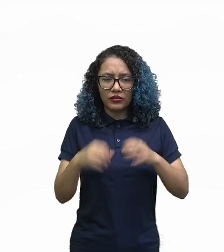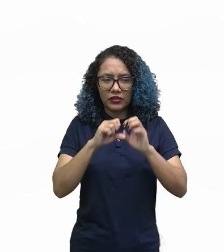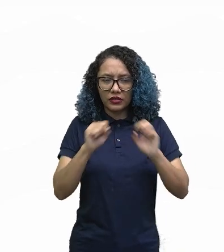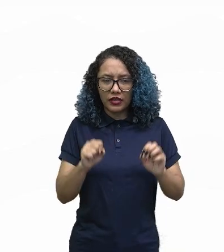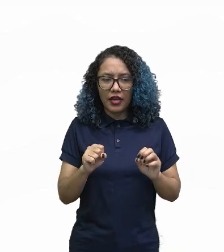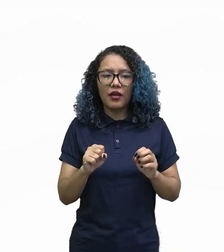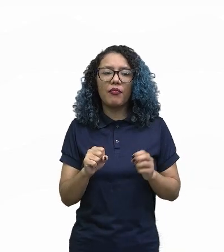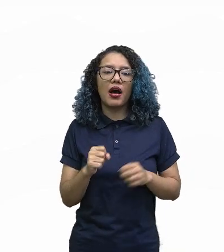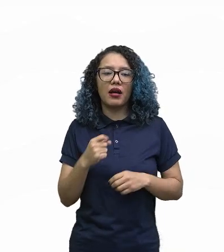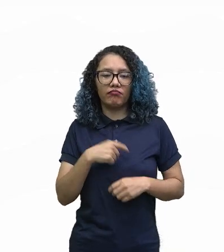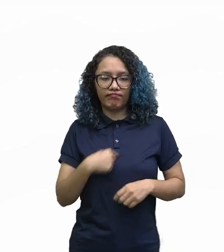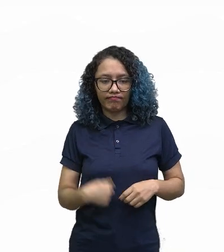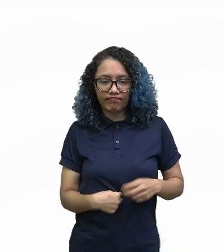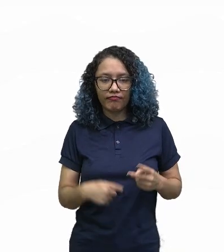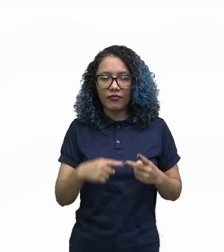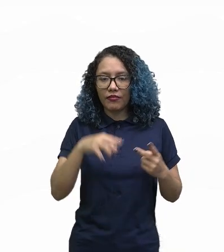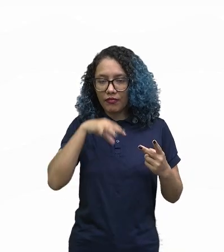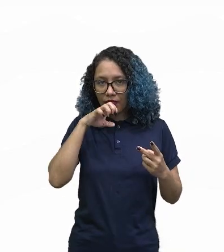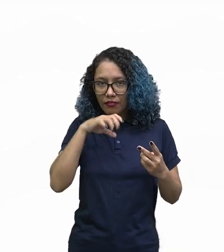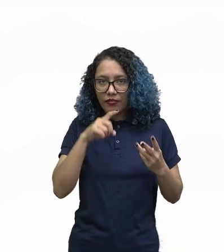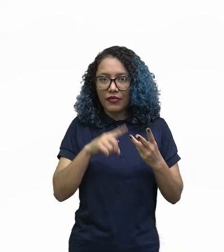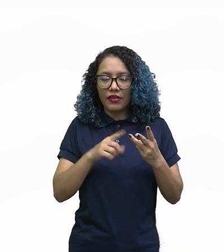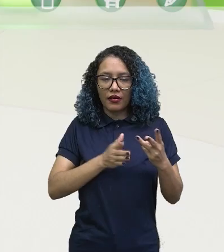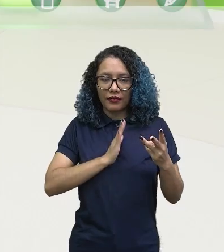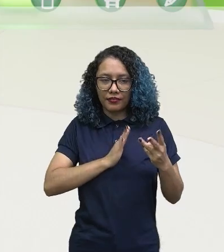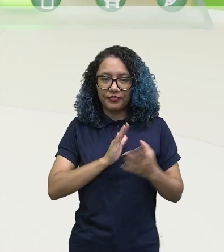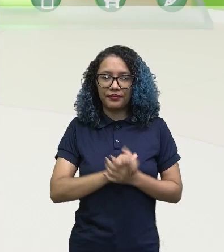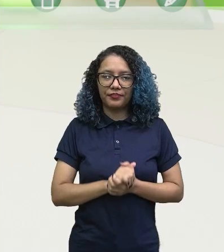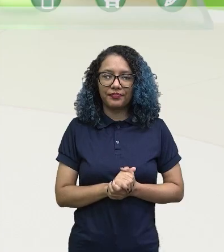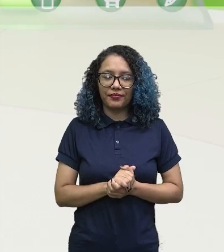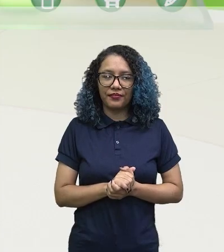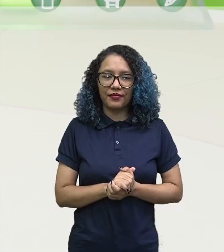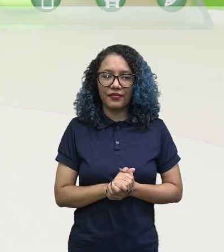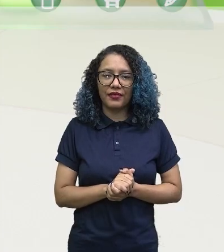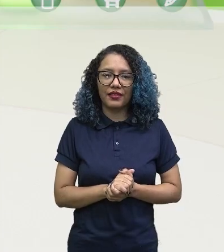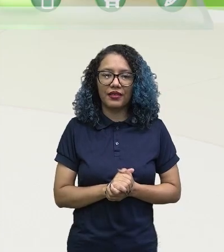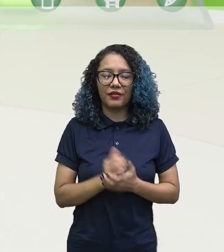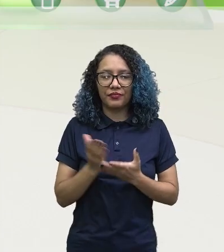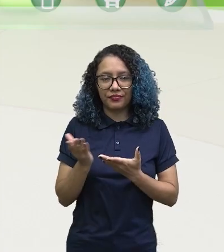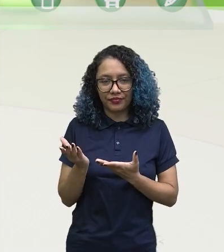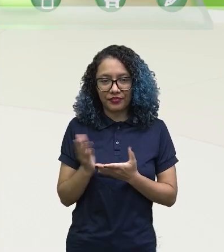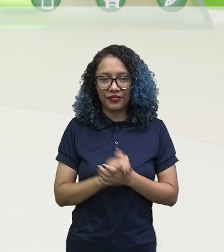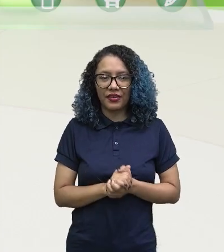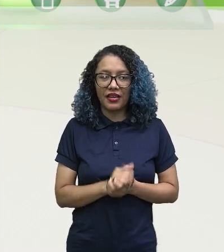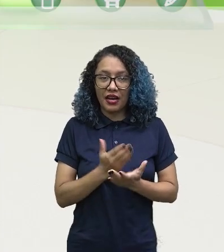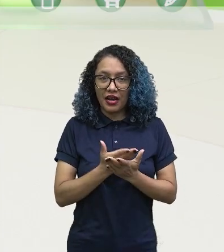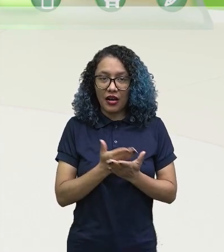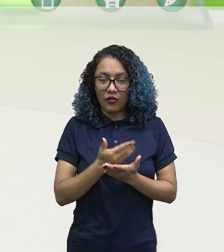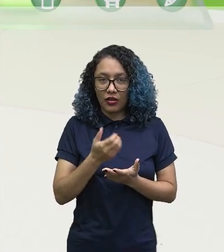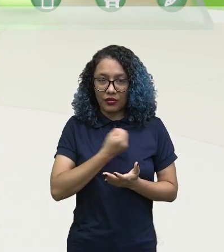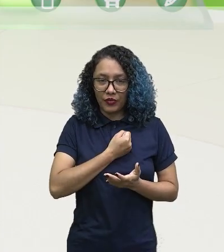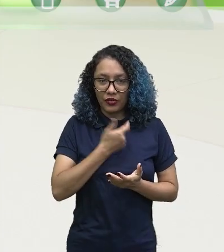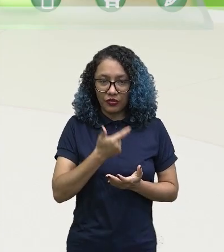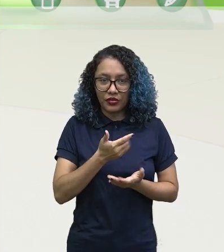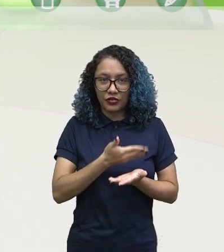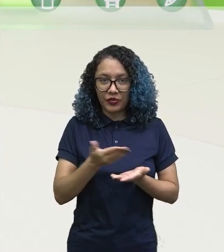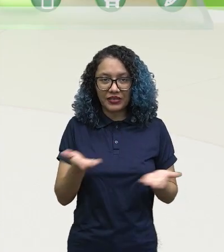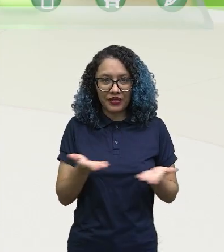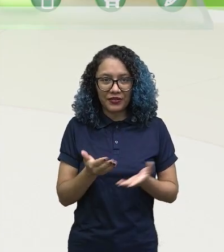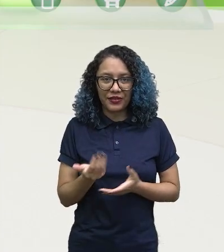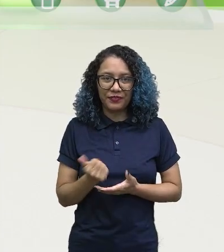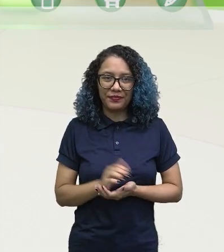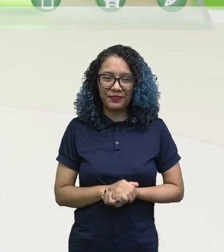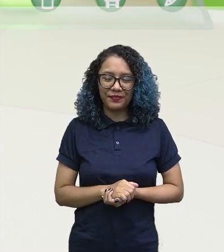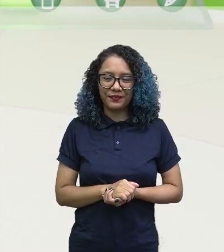sistemas, digestório, respiratório e cardiovascular. Então, essa é a nossa aula de número 2 que nós iremos iniciar